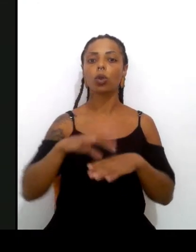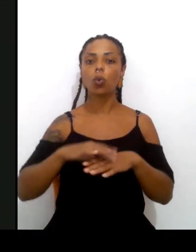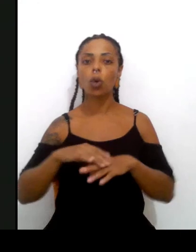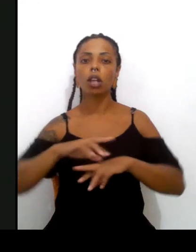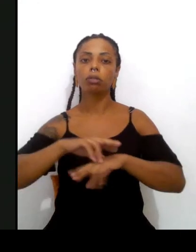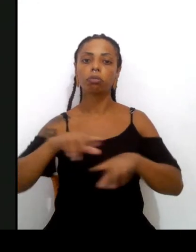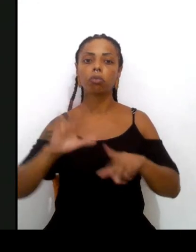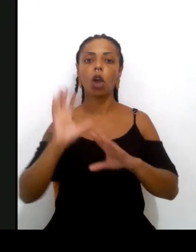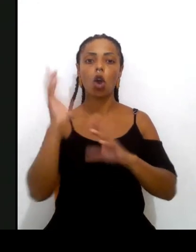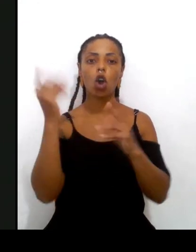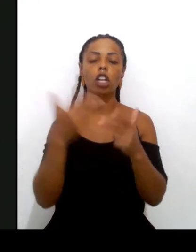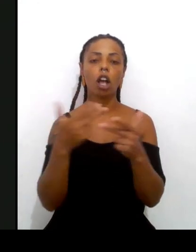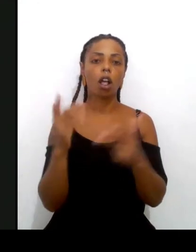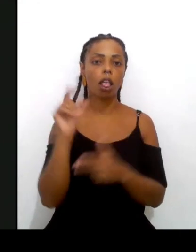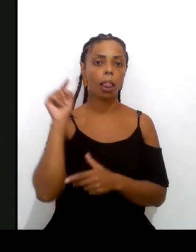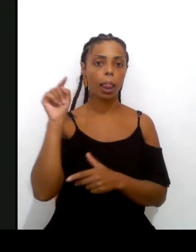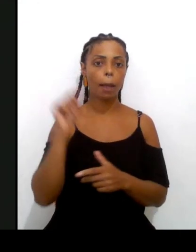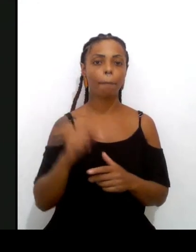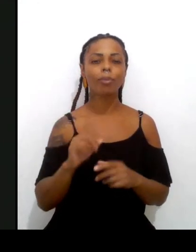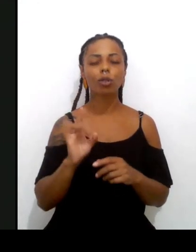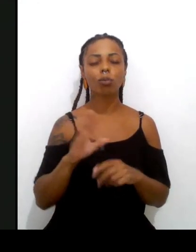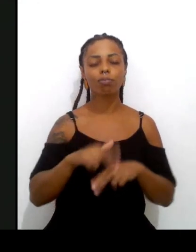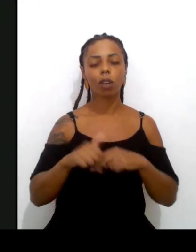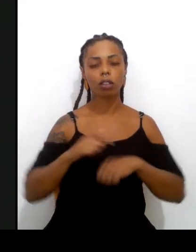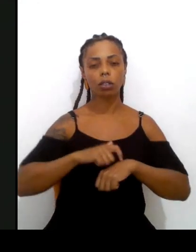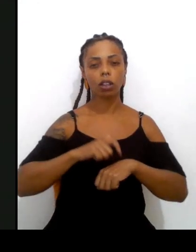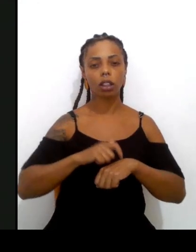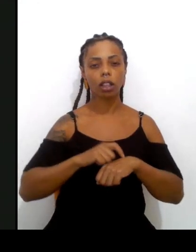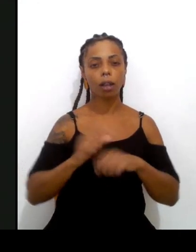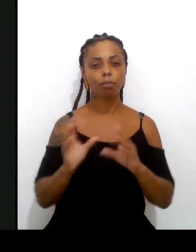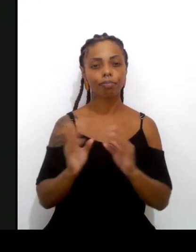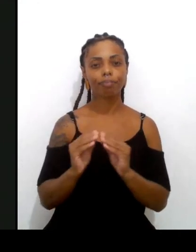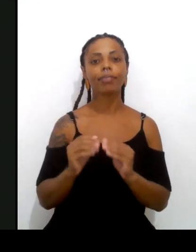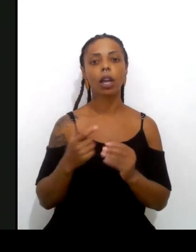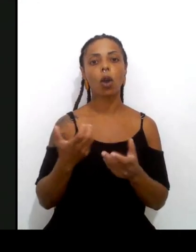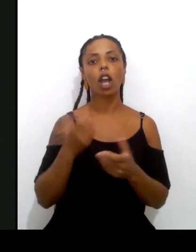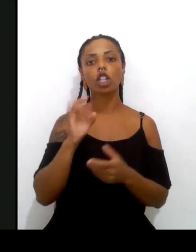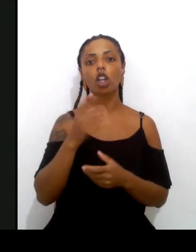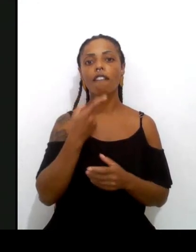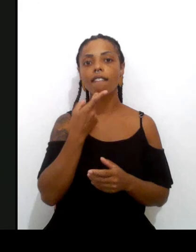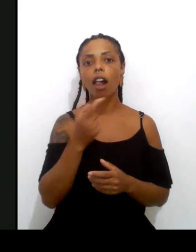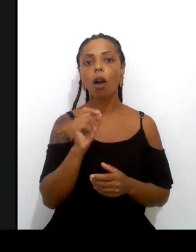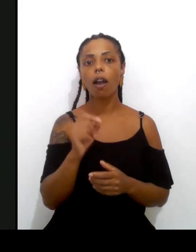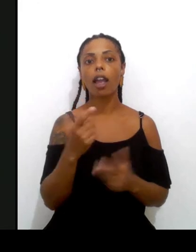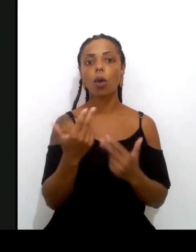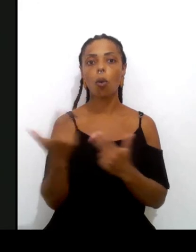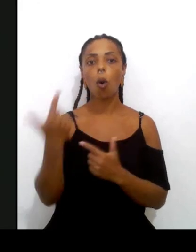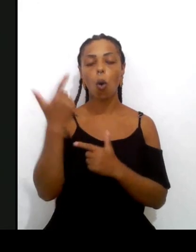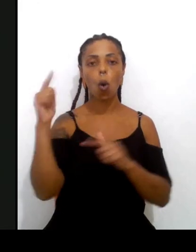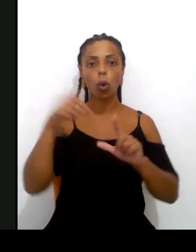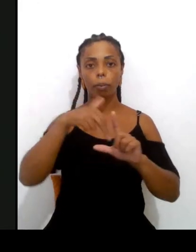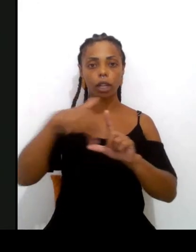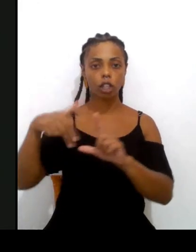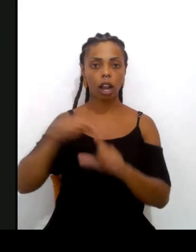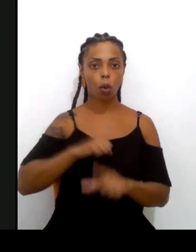eu por uma questão de tempo eu só quero observar aqui que assim como outros personagens